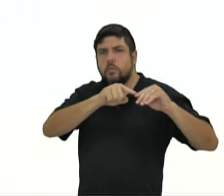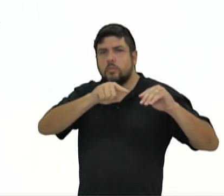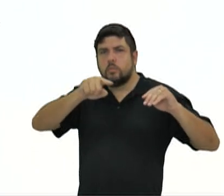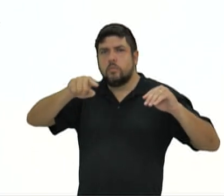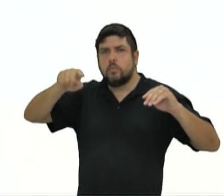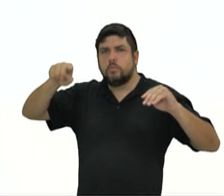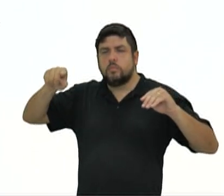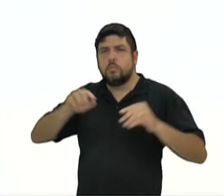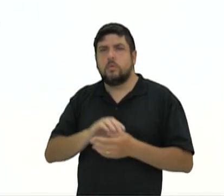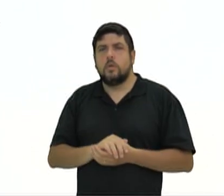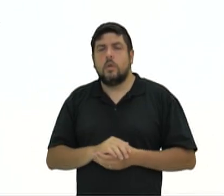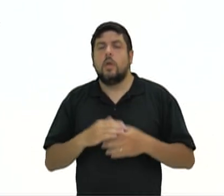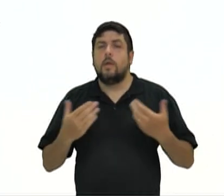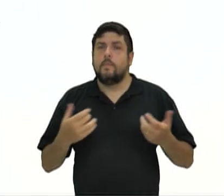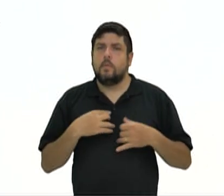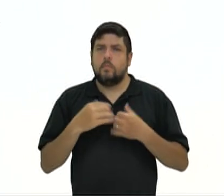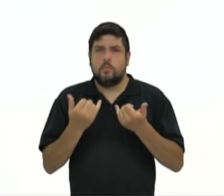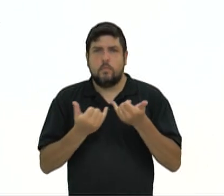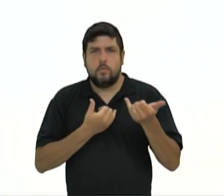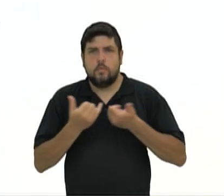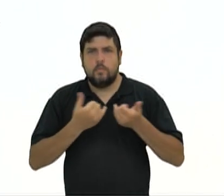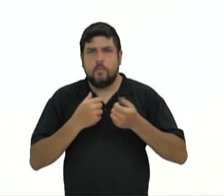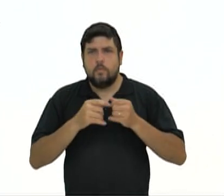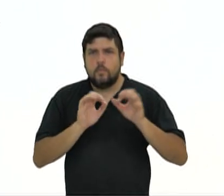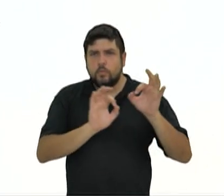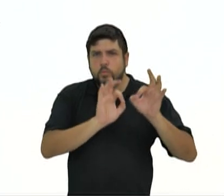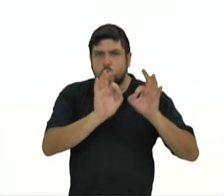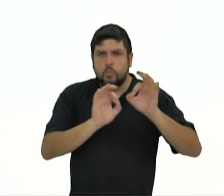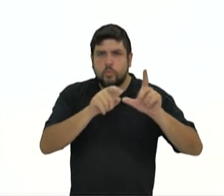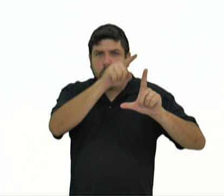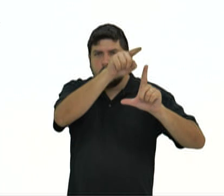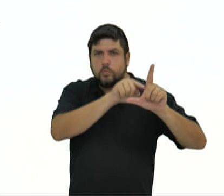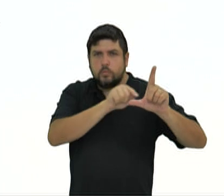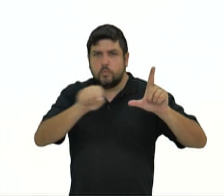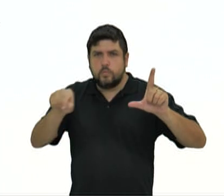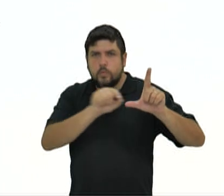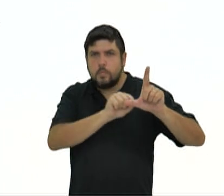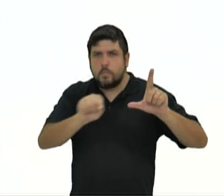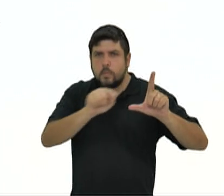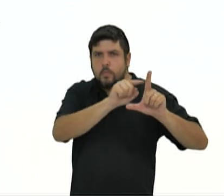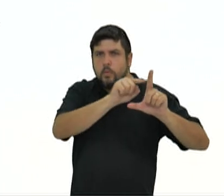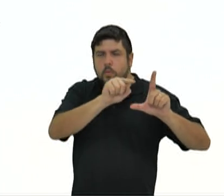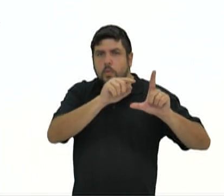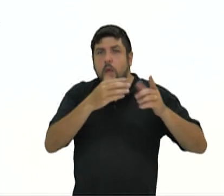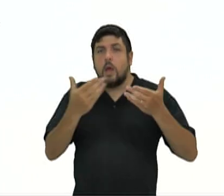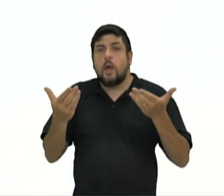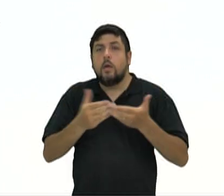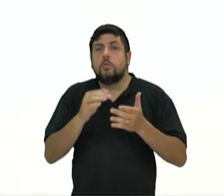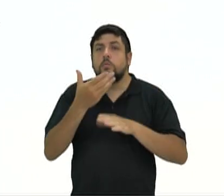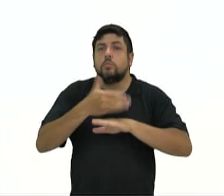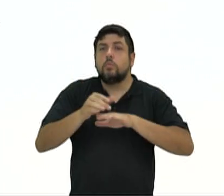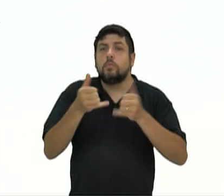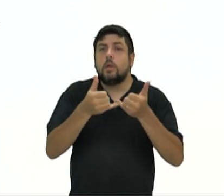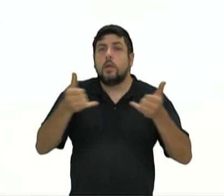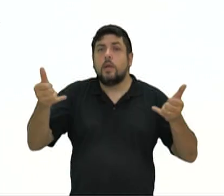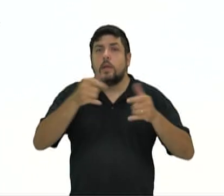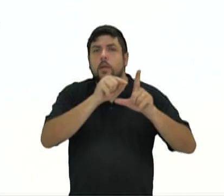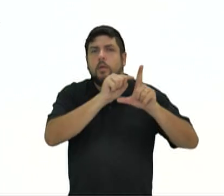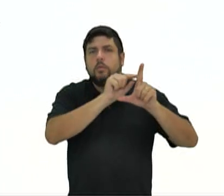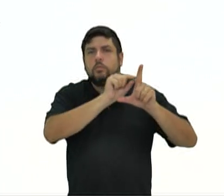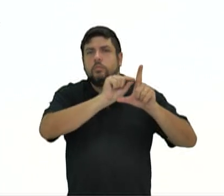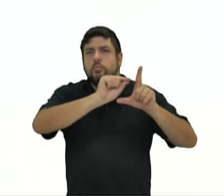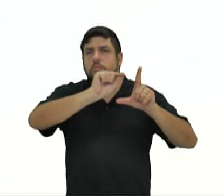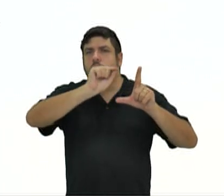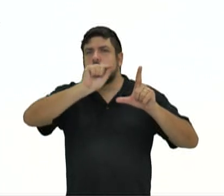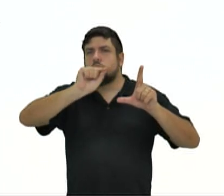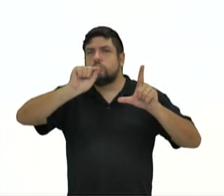com essas informações colocadas no gráfico, agora eu vou passar uma linha dentro